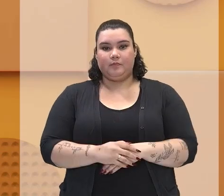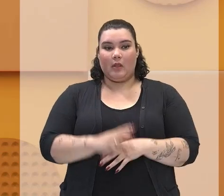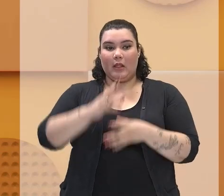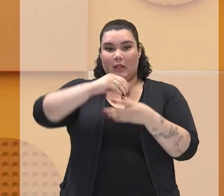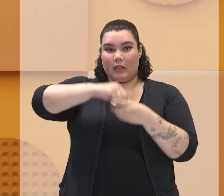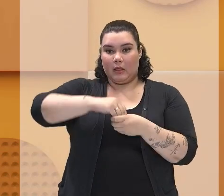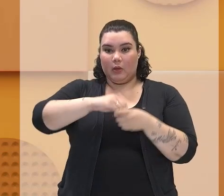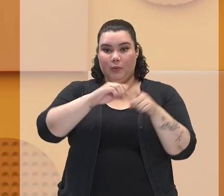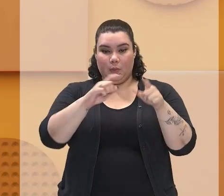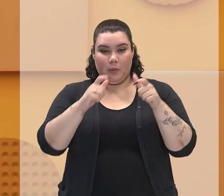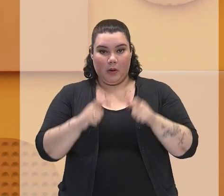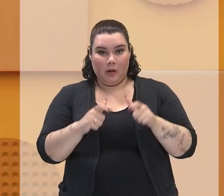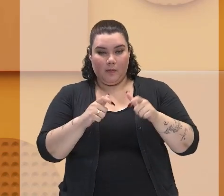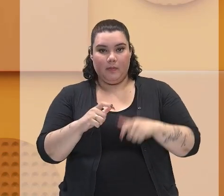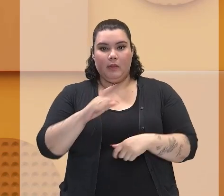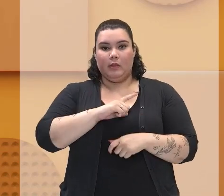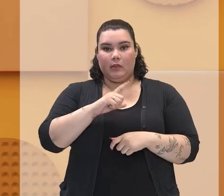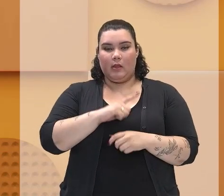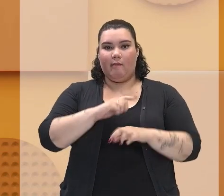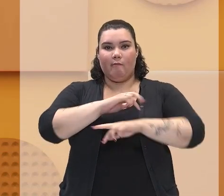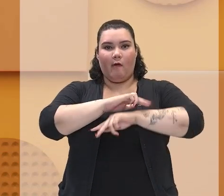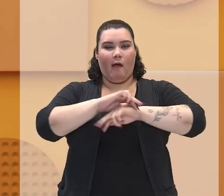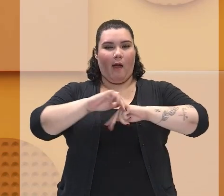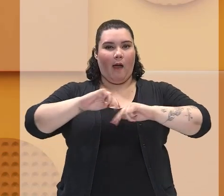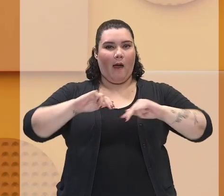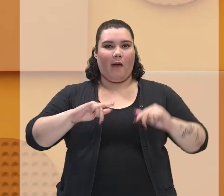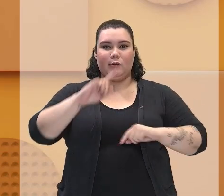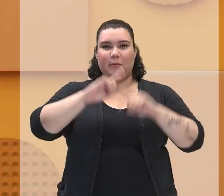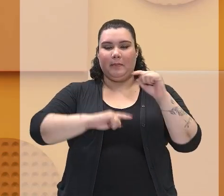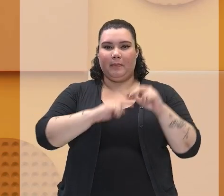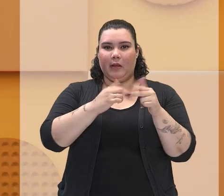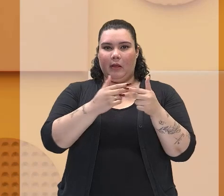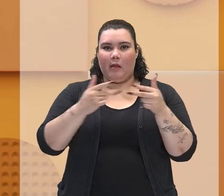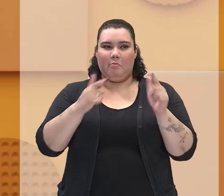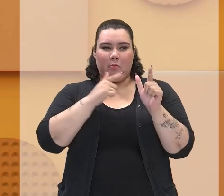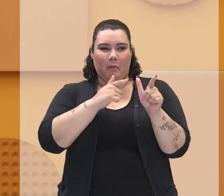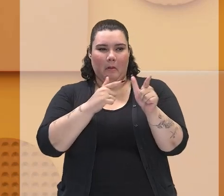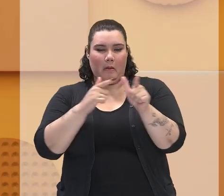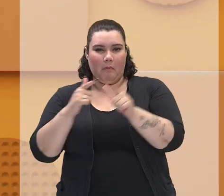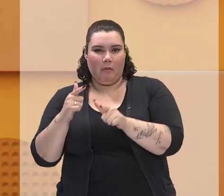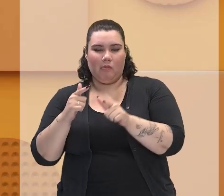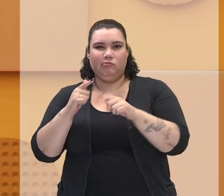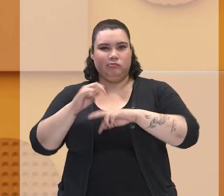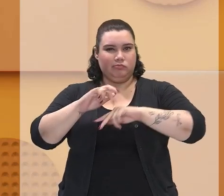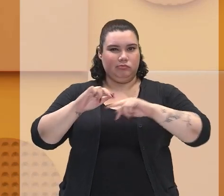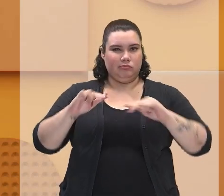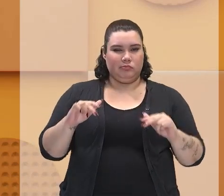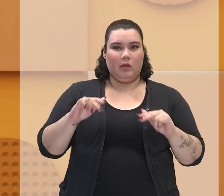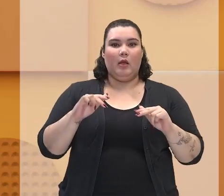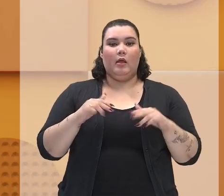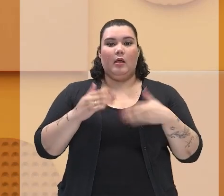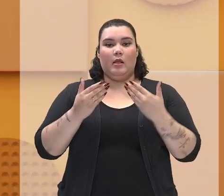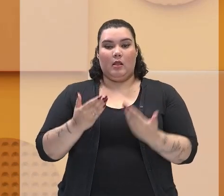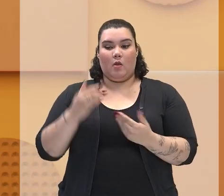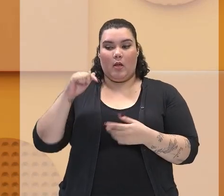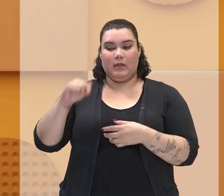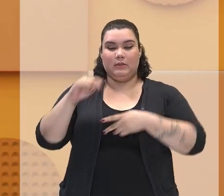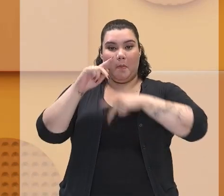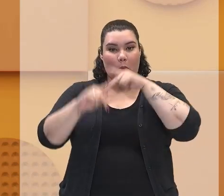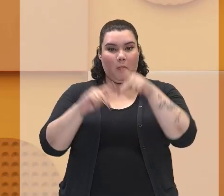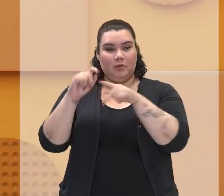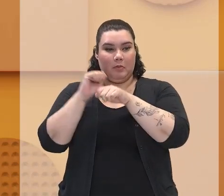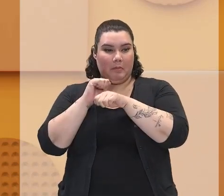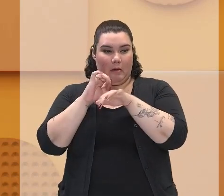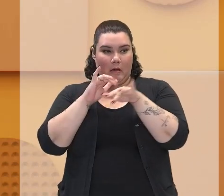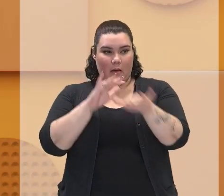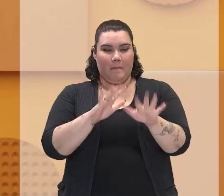é um local onde se guardava muitos armamentos. Então, quando essa população invade e tem a tomada da Bastilha por eles,